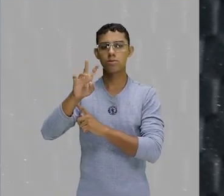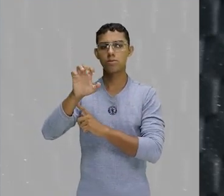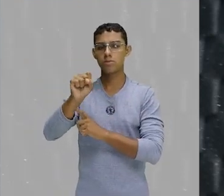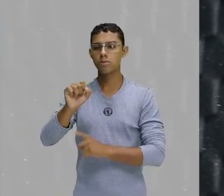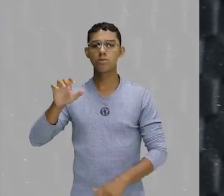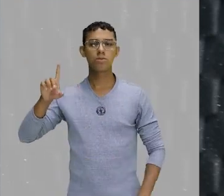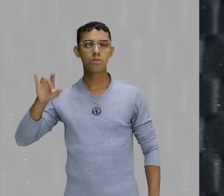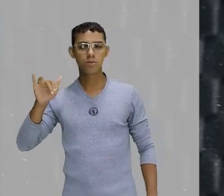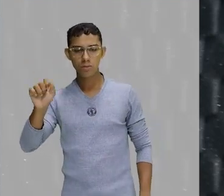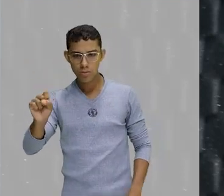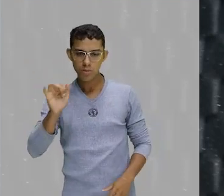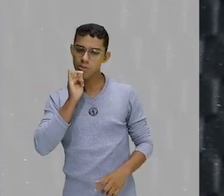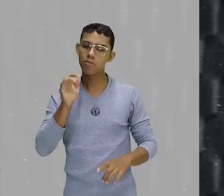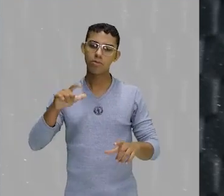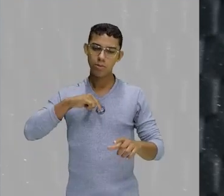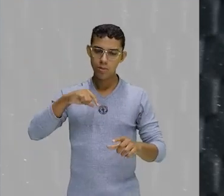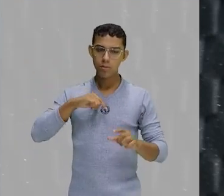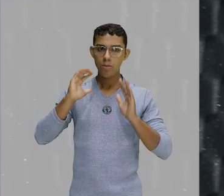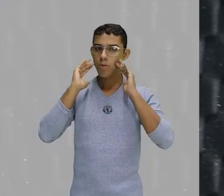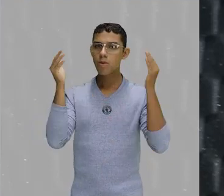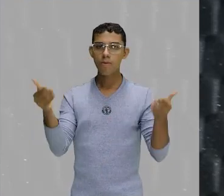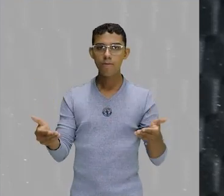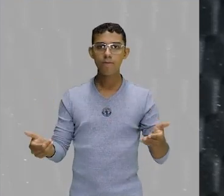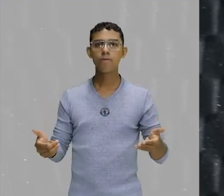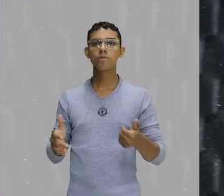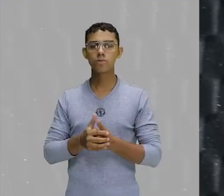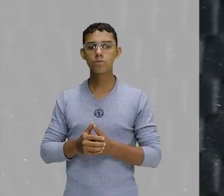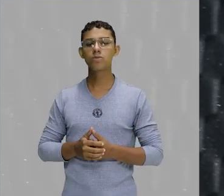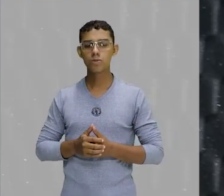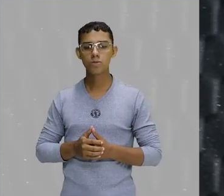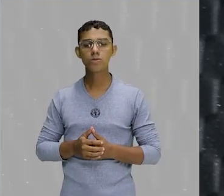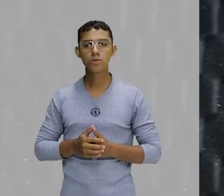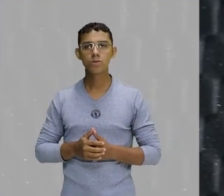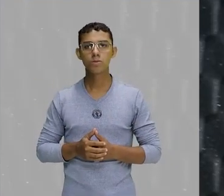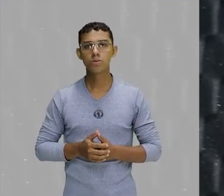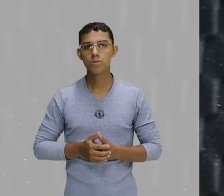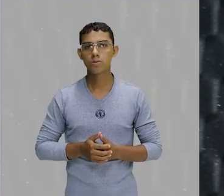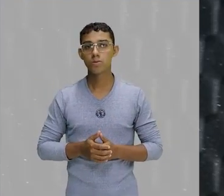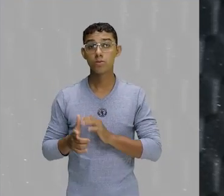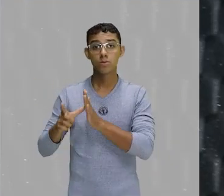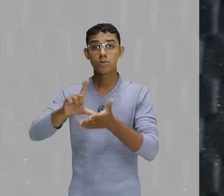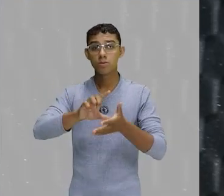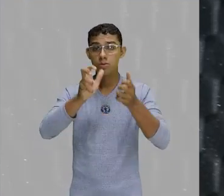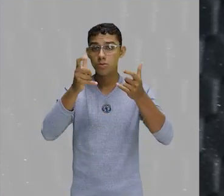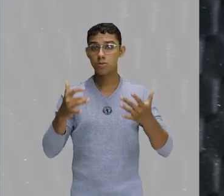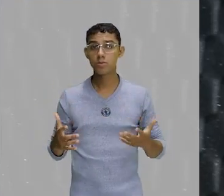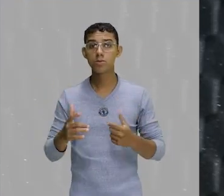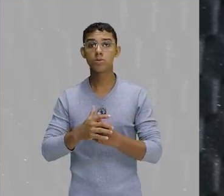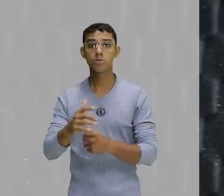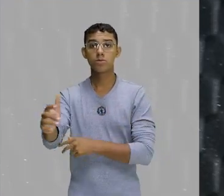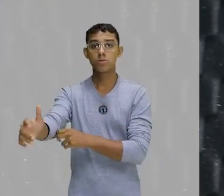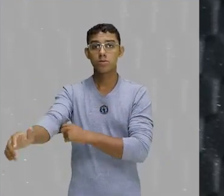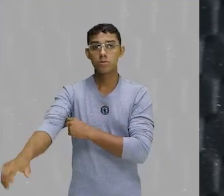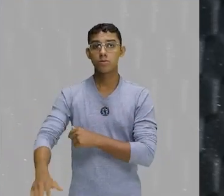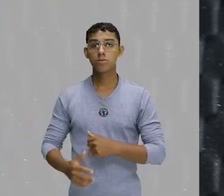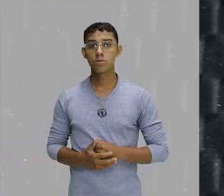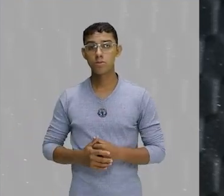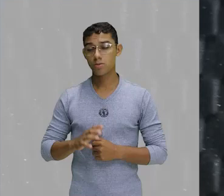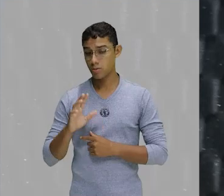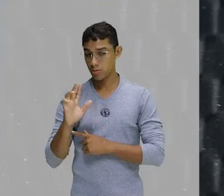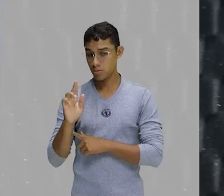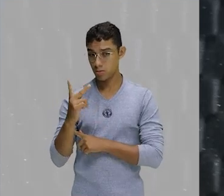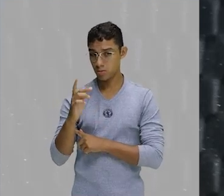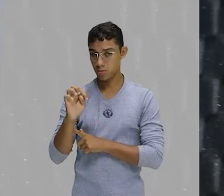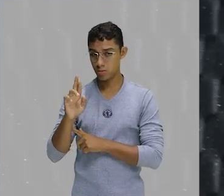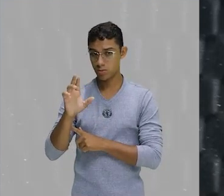Que nós já vimos essa temática focando uma daquelas outras que nós vimos anteriormente, tá? Nas heterossemânticas, principalmente nos